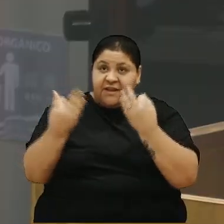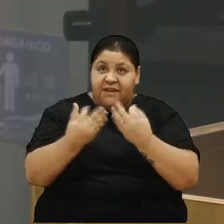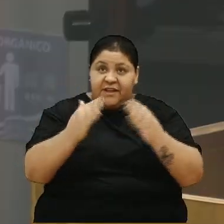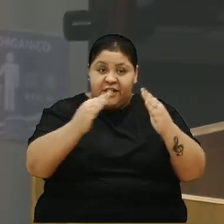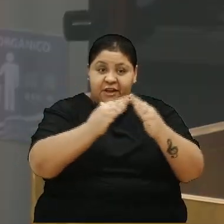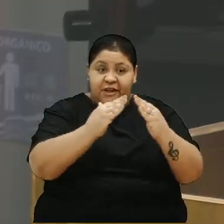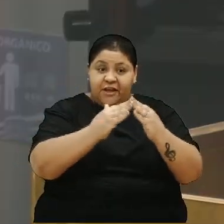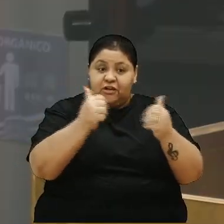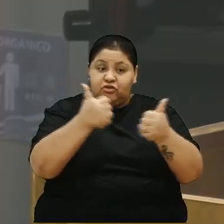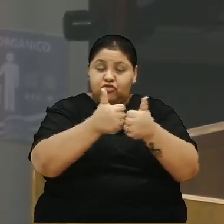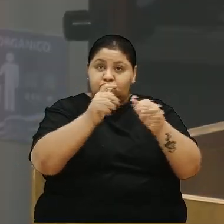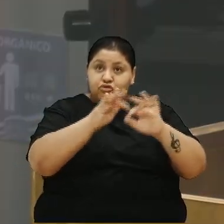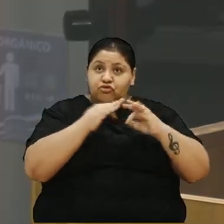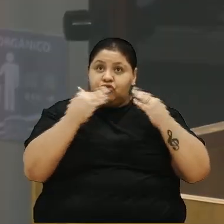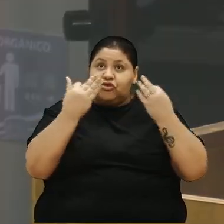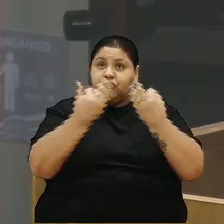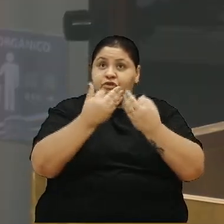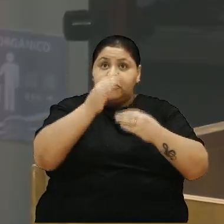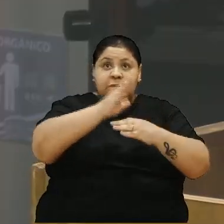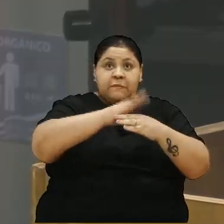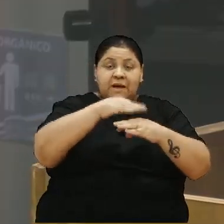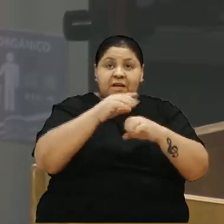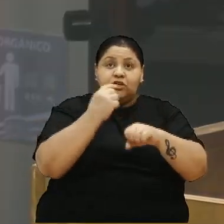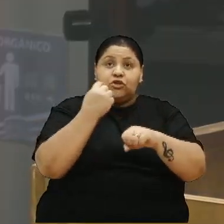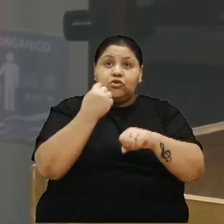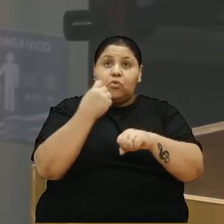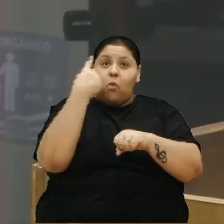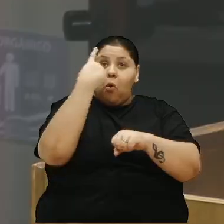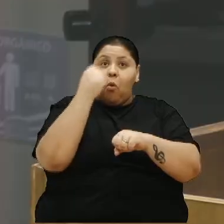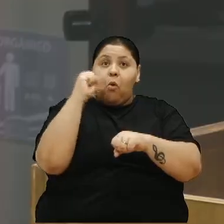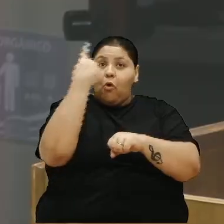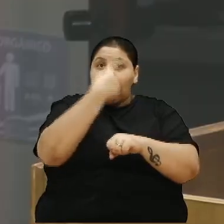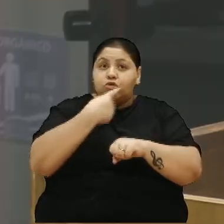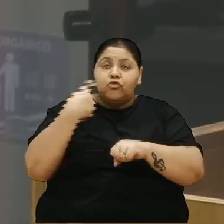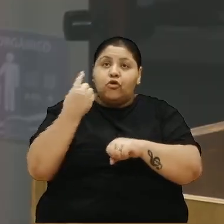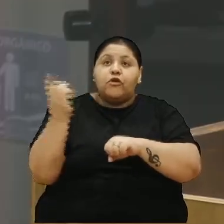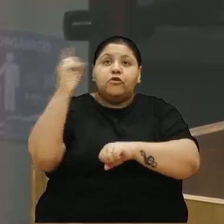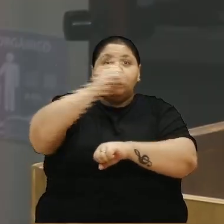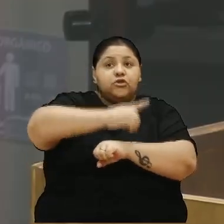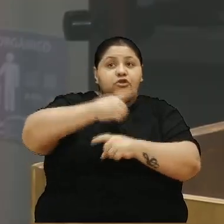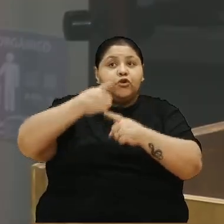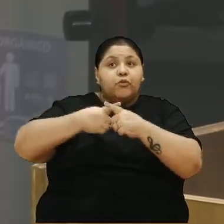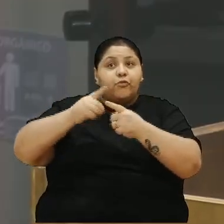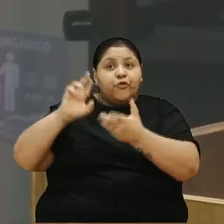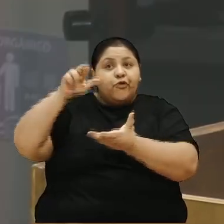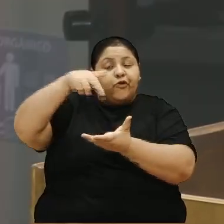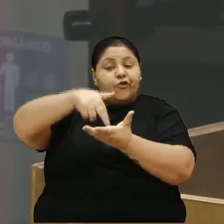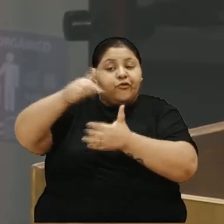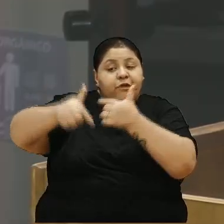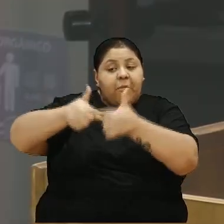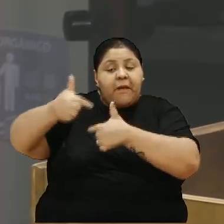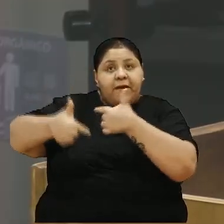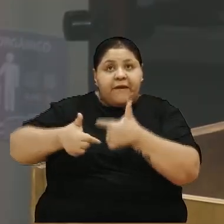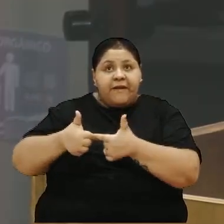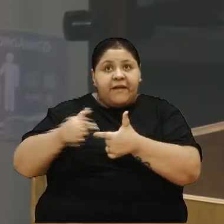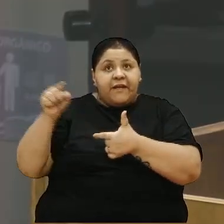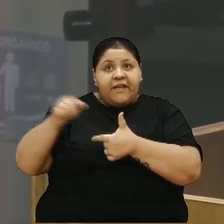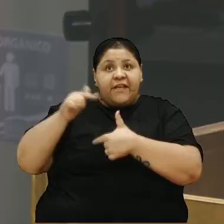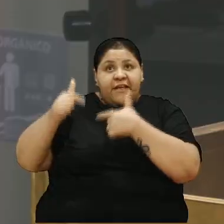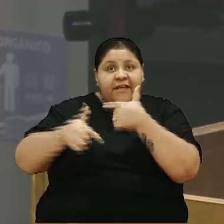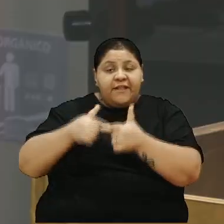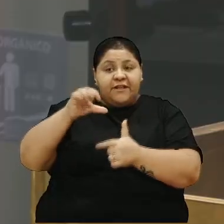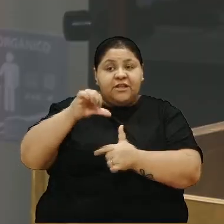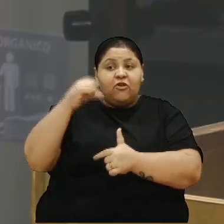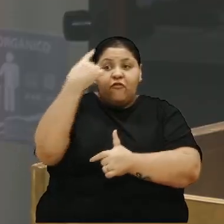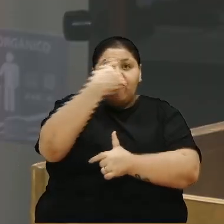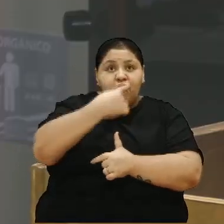casa com a sua família mais do que 8 horas por dia. Porque a realidade do trabalhador que compensa a jornada é trabalhar 9 horas